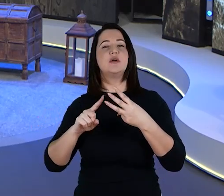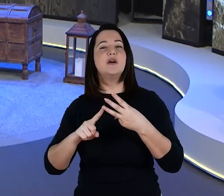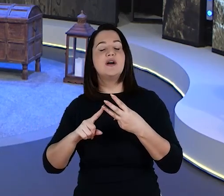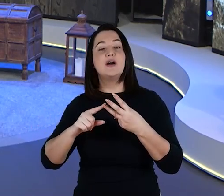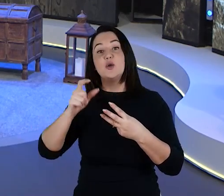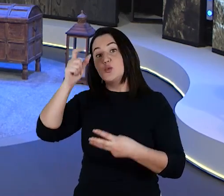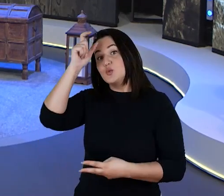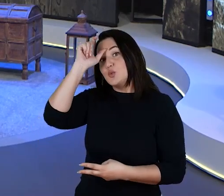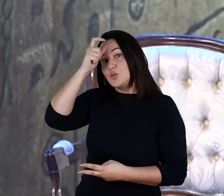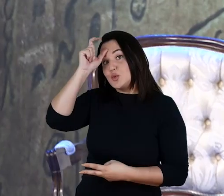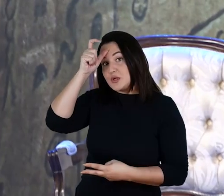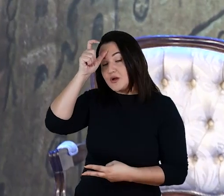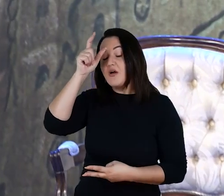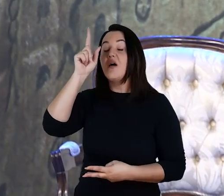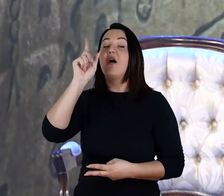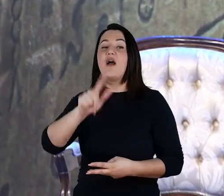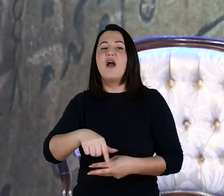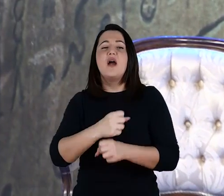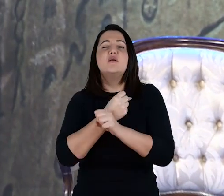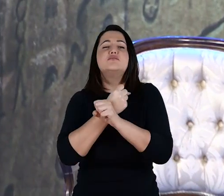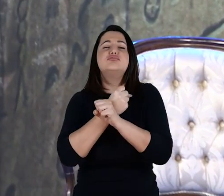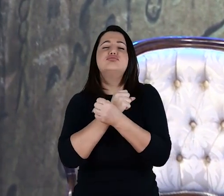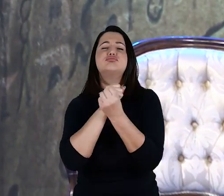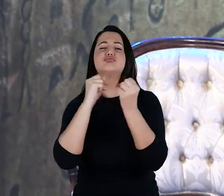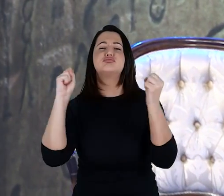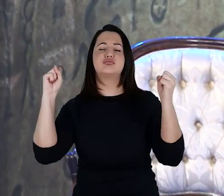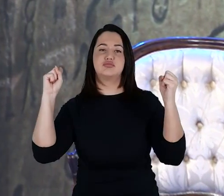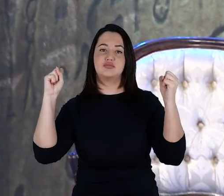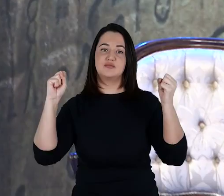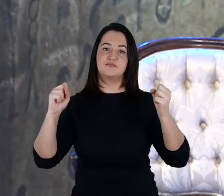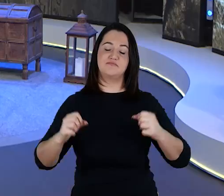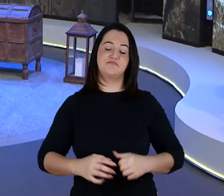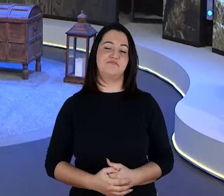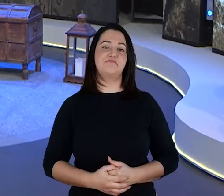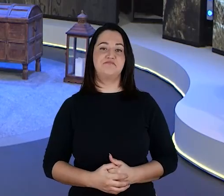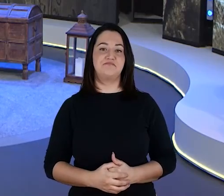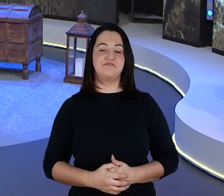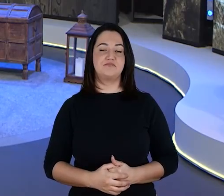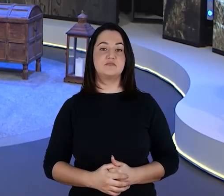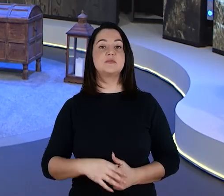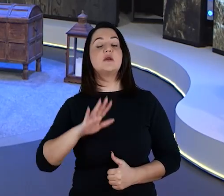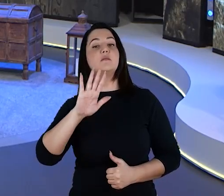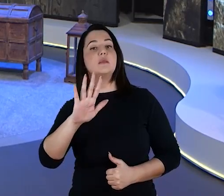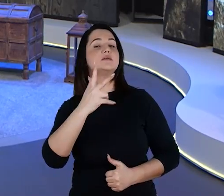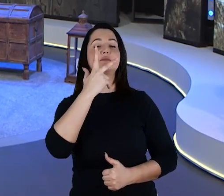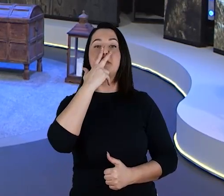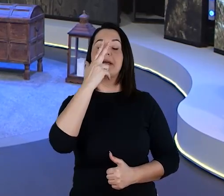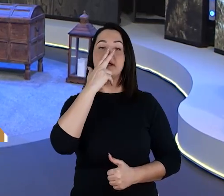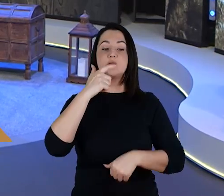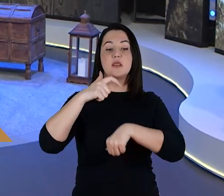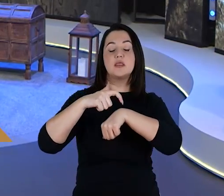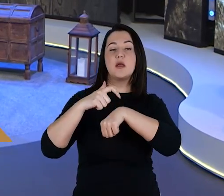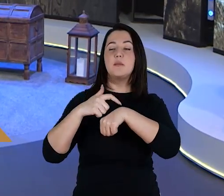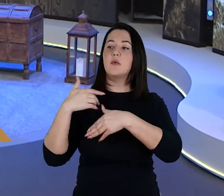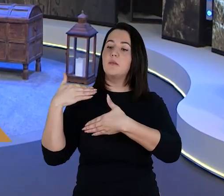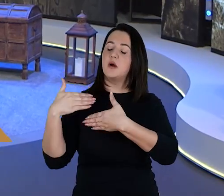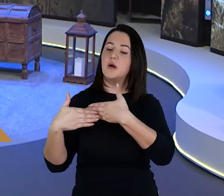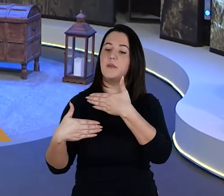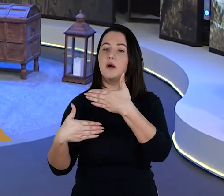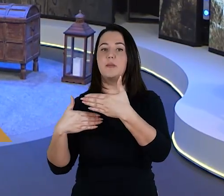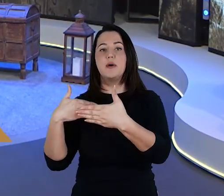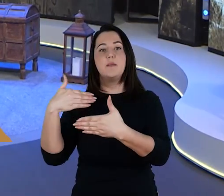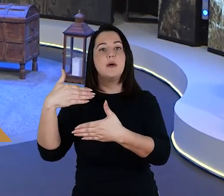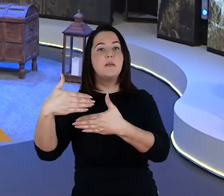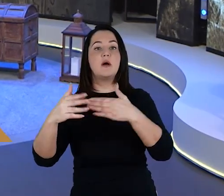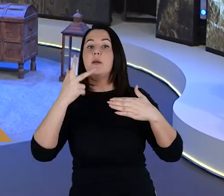seja, era um território de grandes dimensões. Mas, depois de um tempo, esse Império Hitita caiu